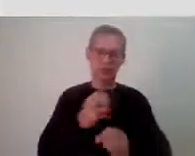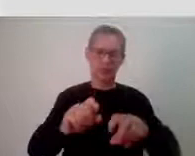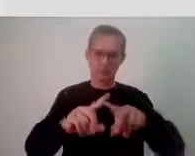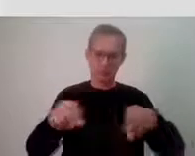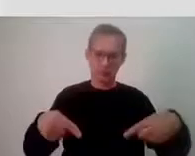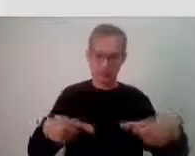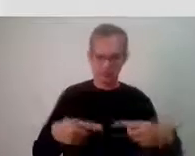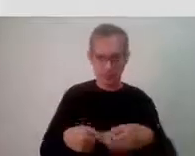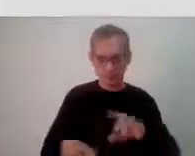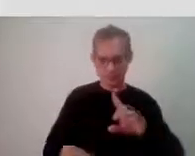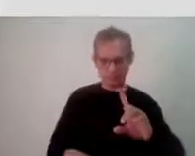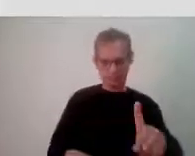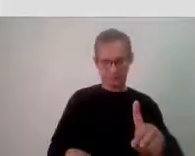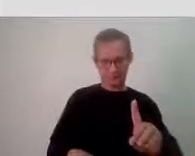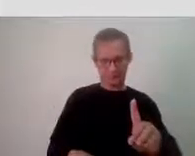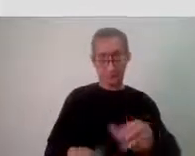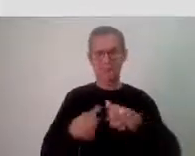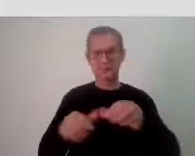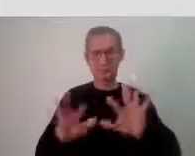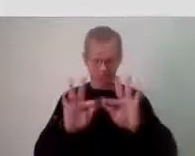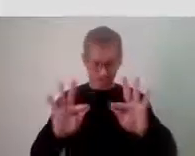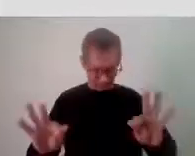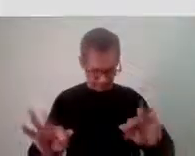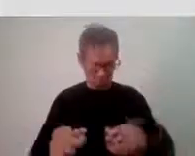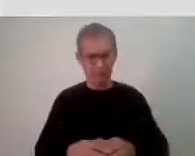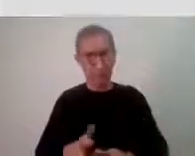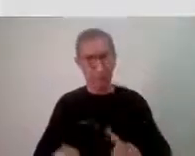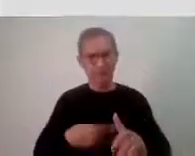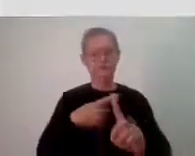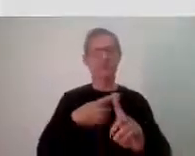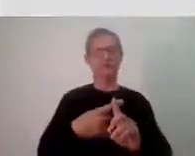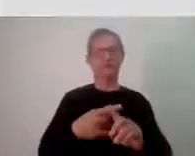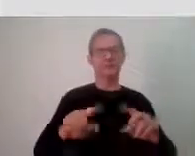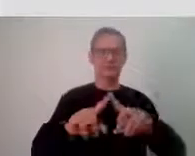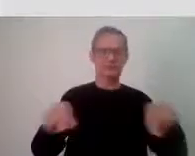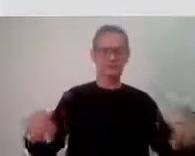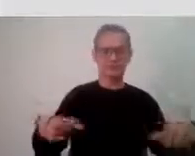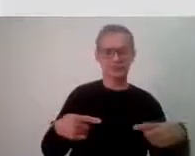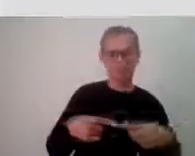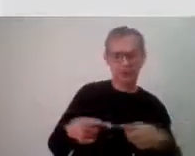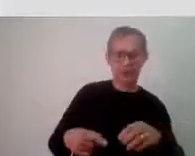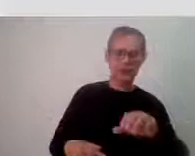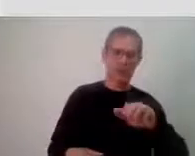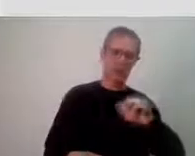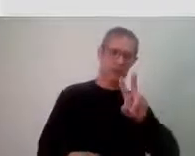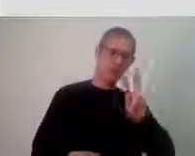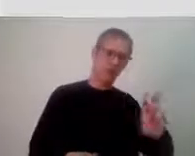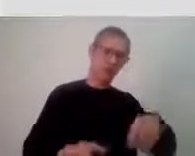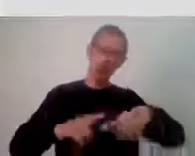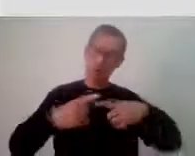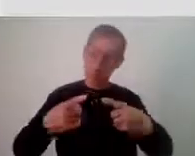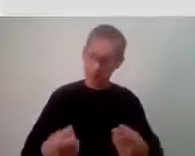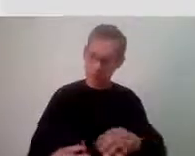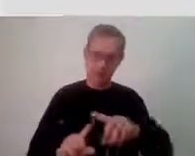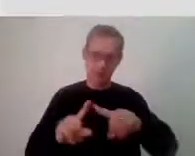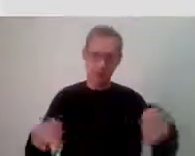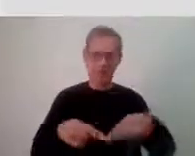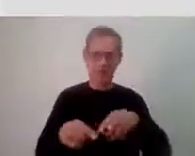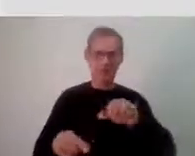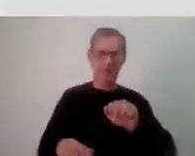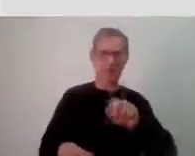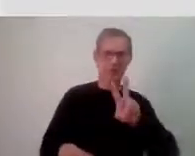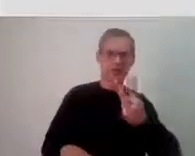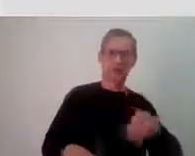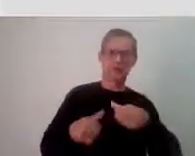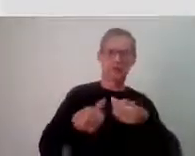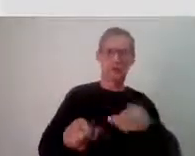área A1, que é essa função, mais a área A2. Só que a área A2 tem que estar